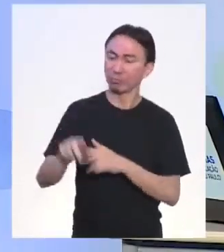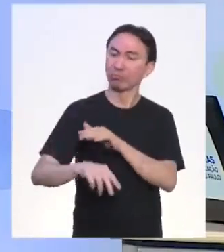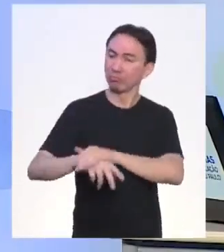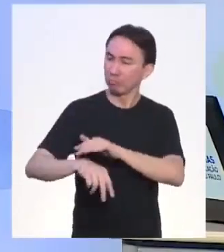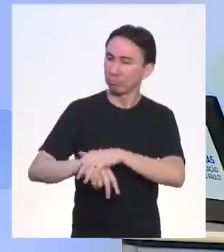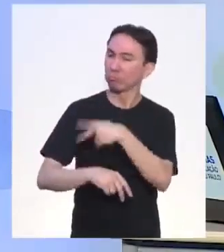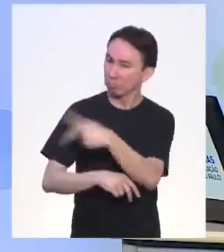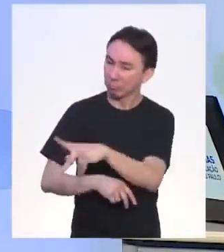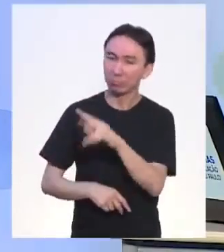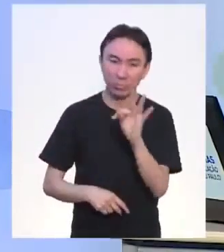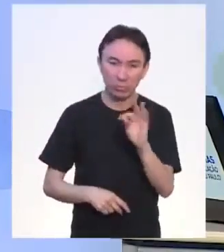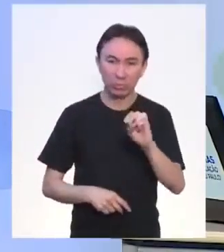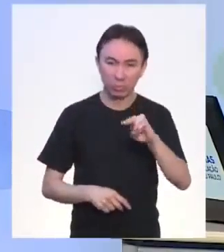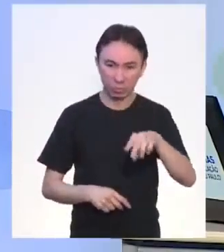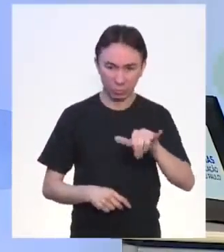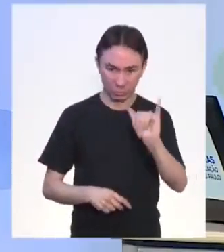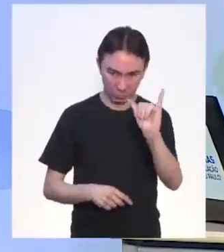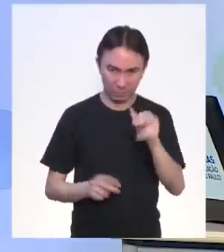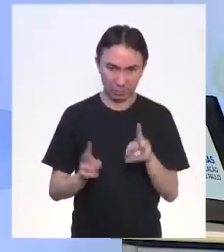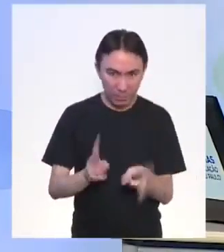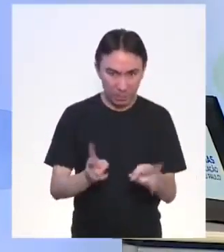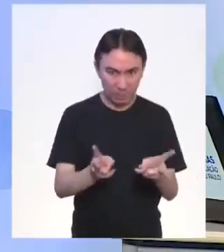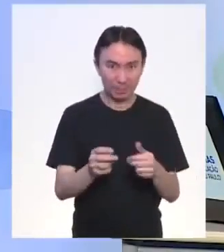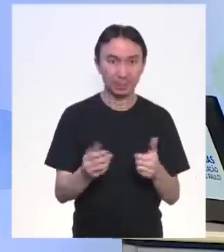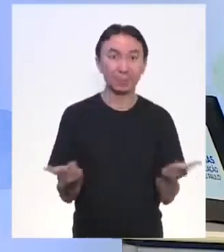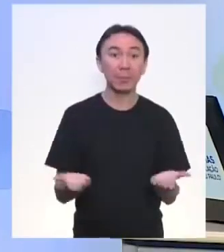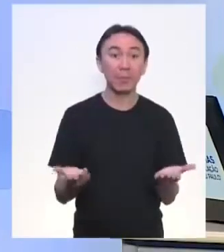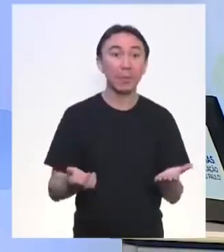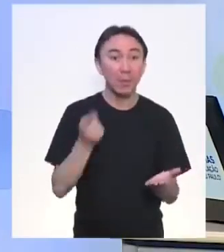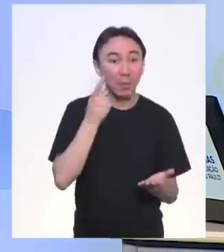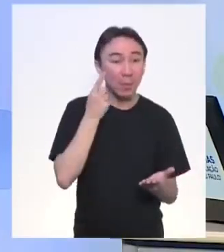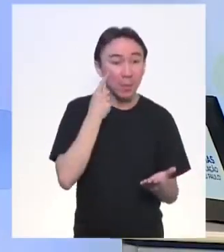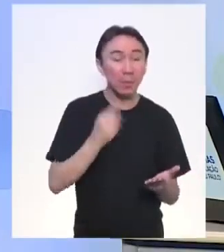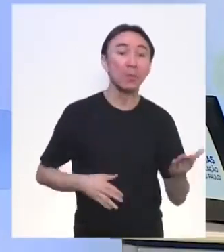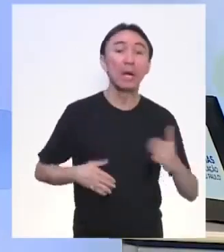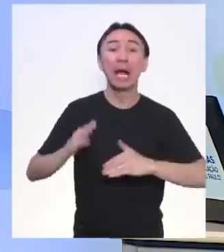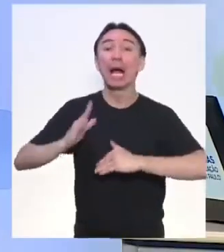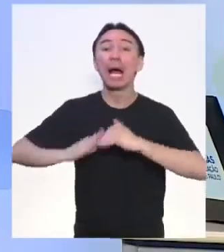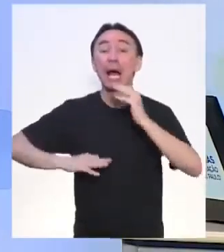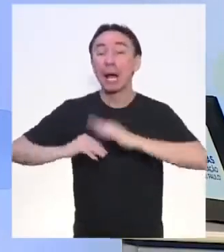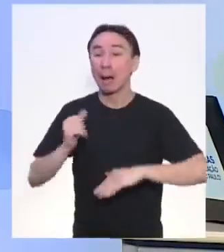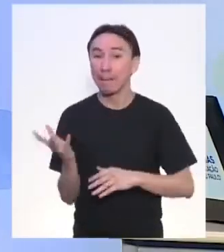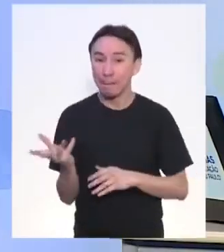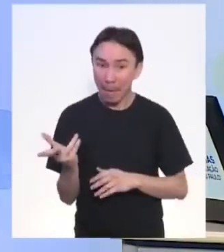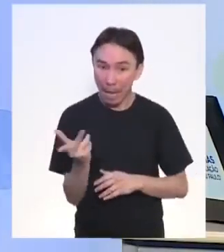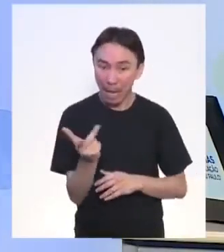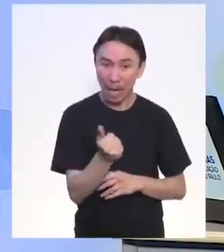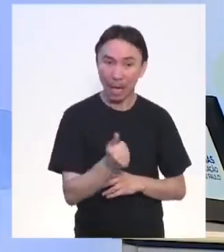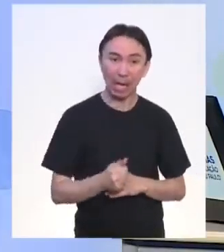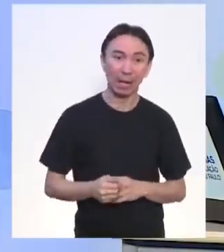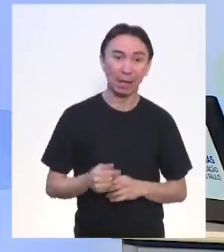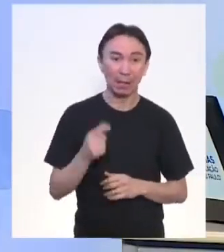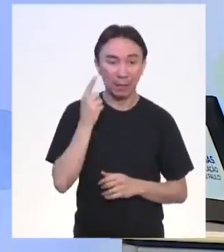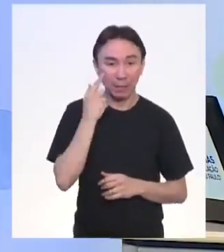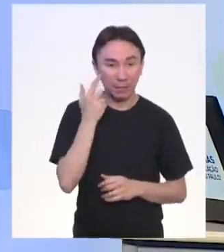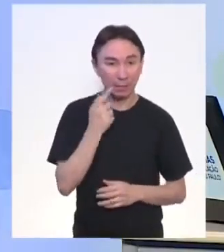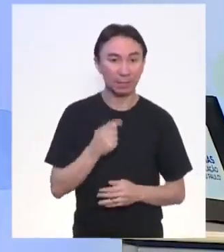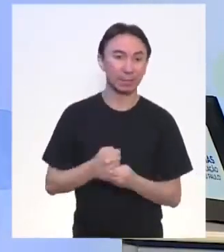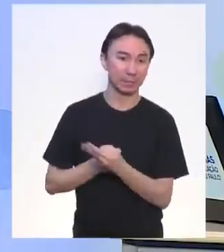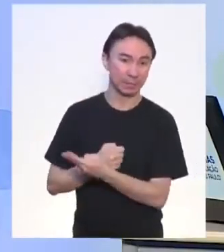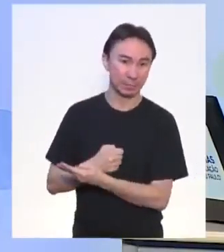nossa habilidade especial aqui é resolver. A gente vai fazer uns 2 probleminhas. Opa, estou com problema de